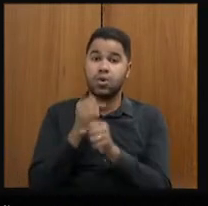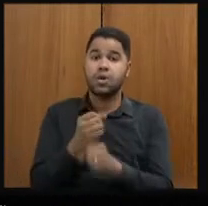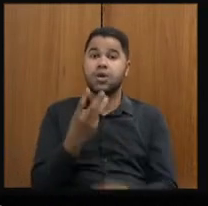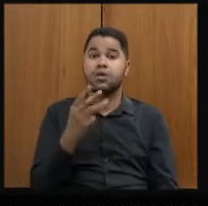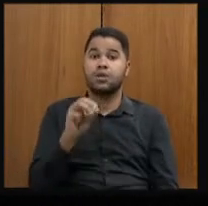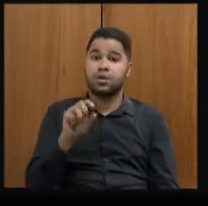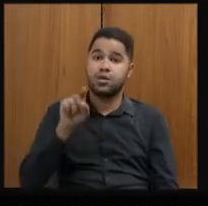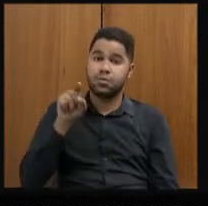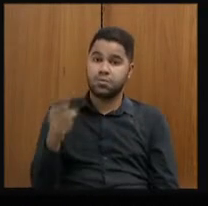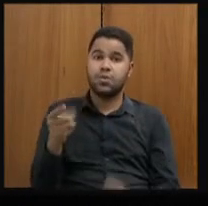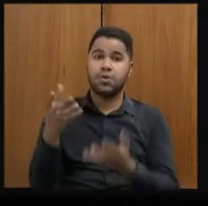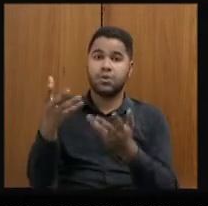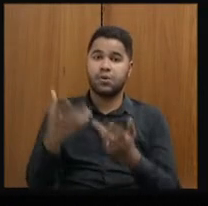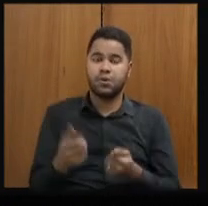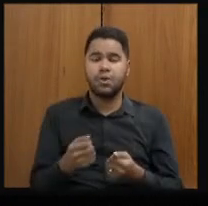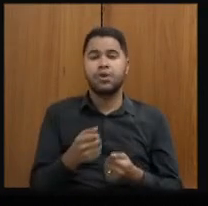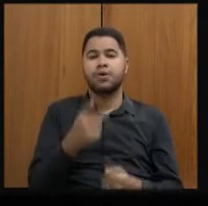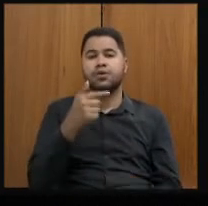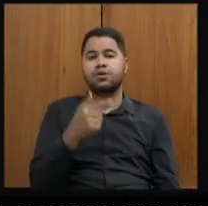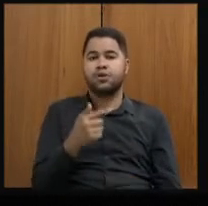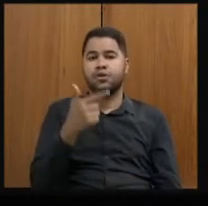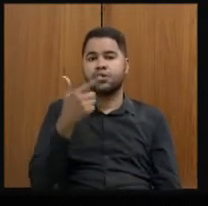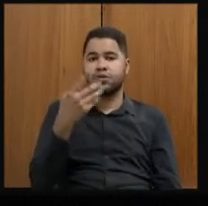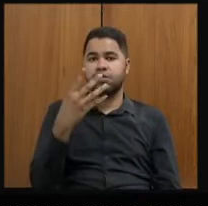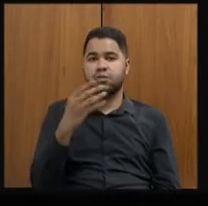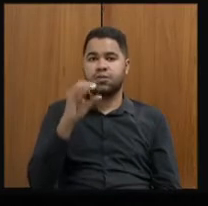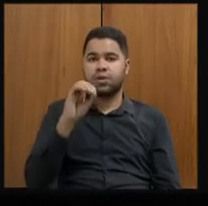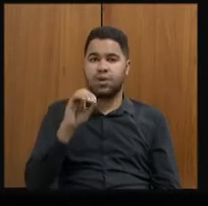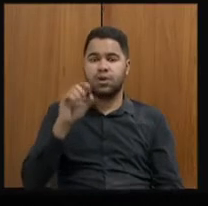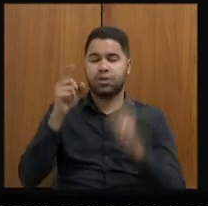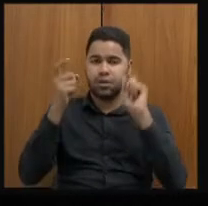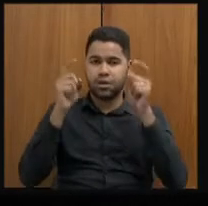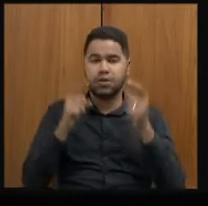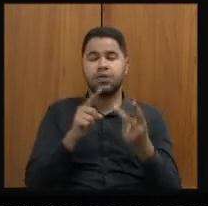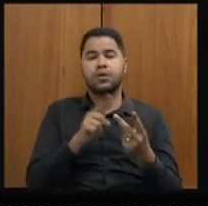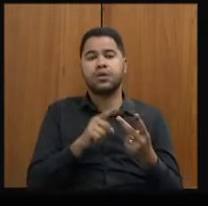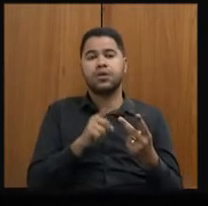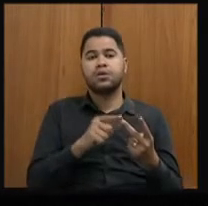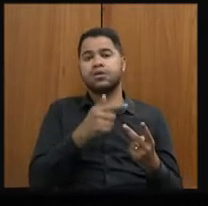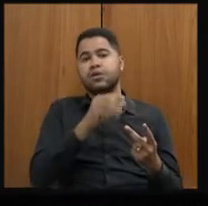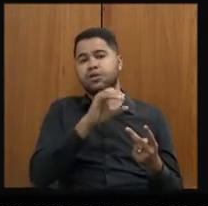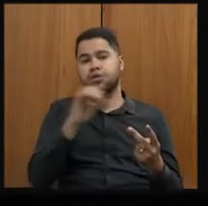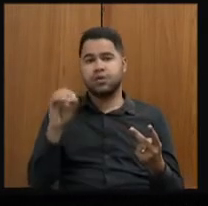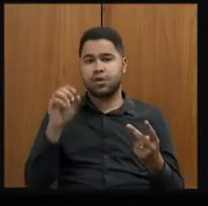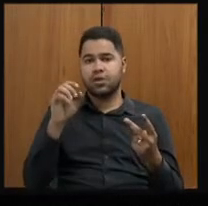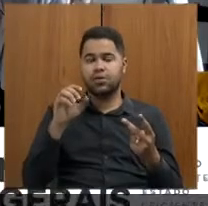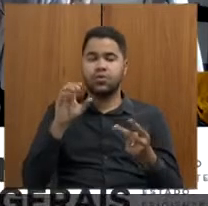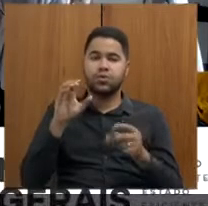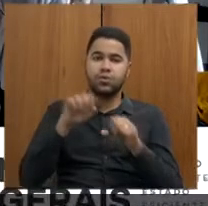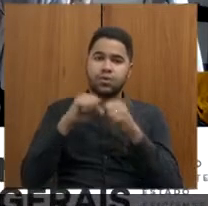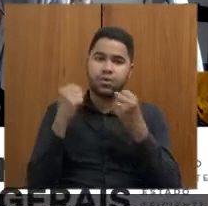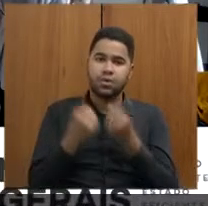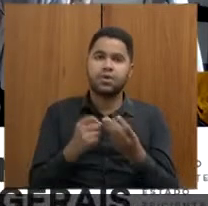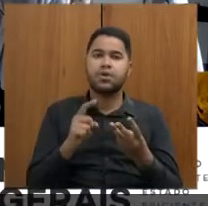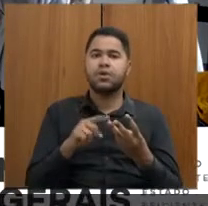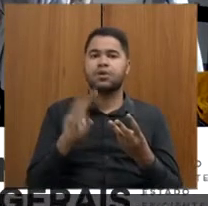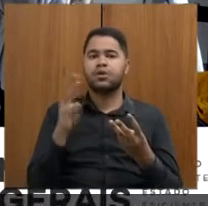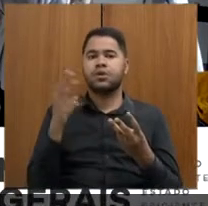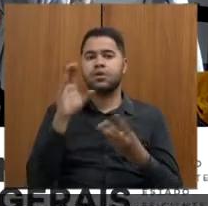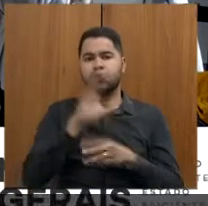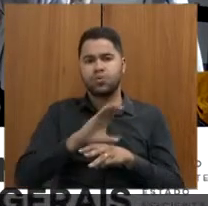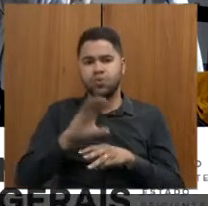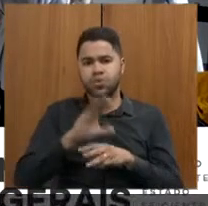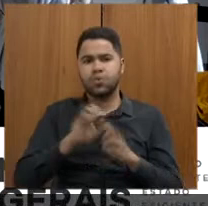30 mil atendimentos 740 reuniões 47 seminários três cursos atendimentos de até